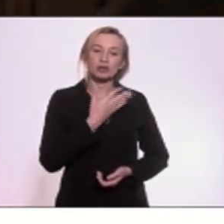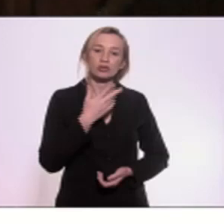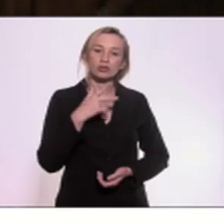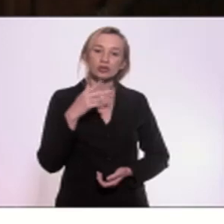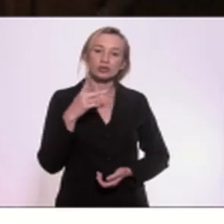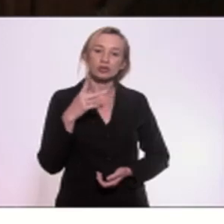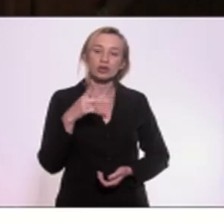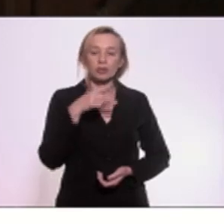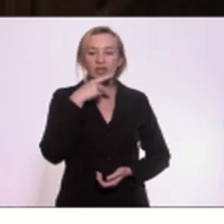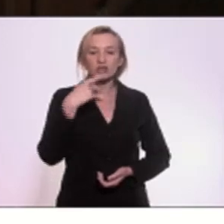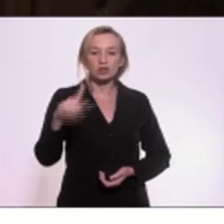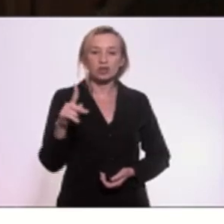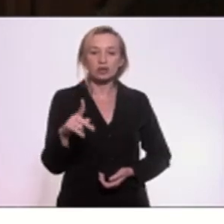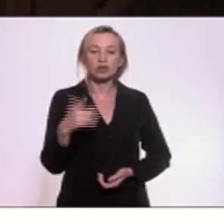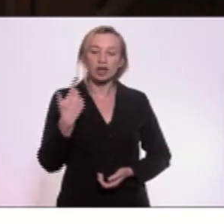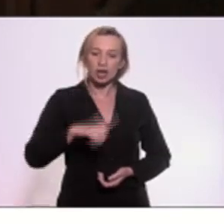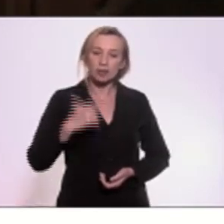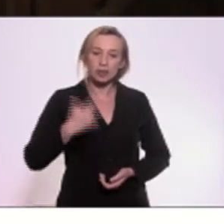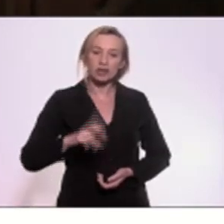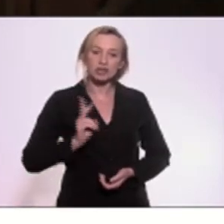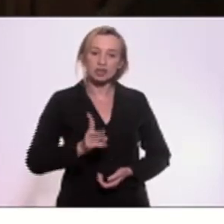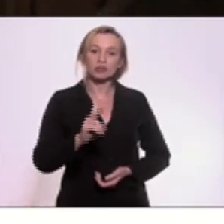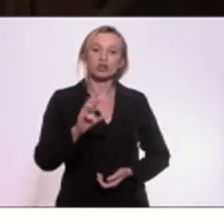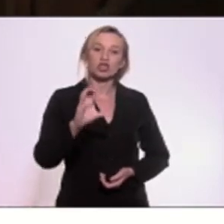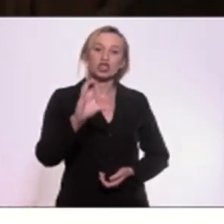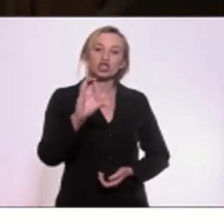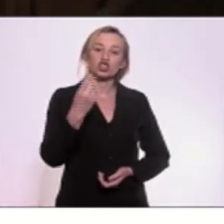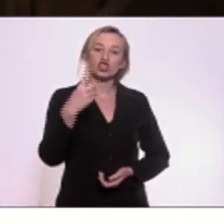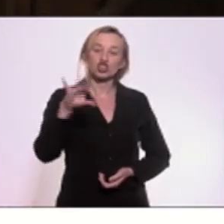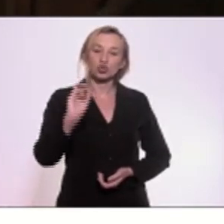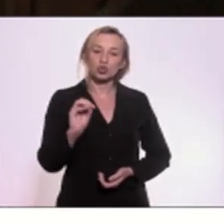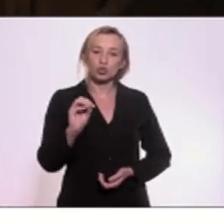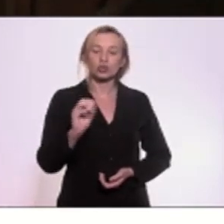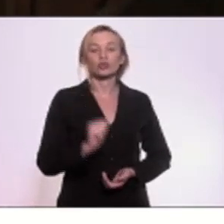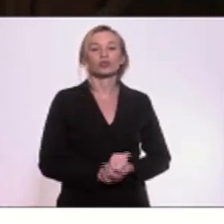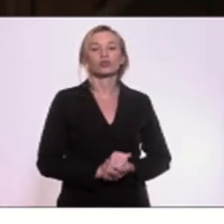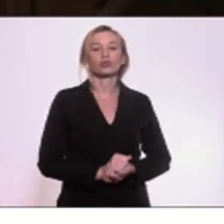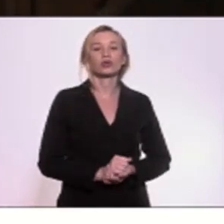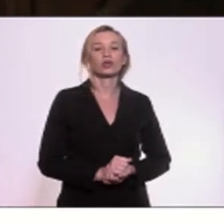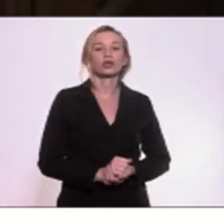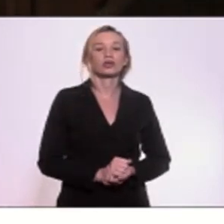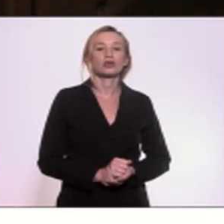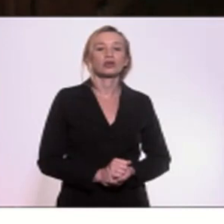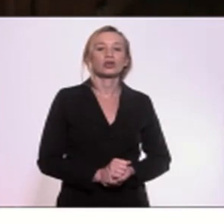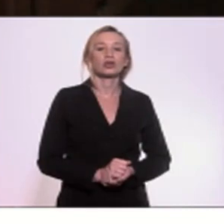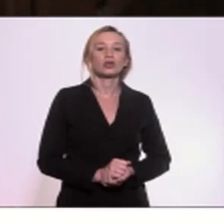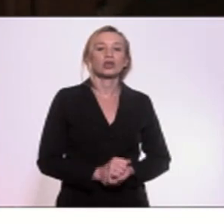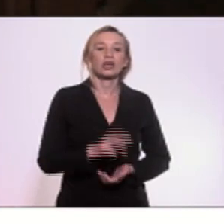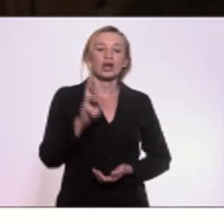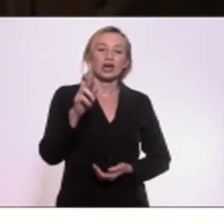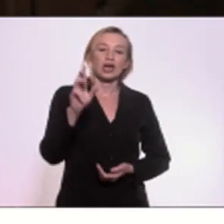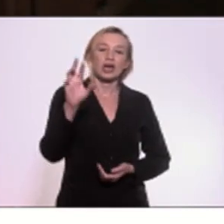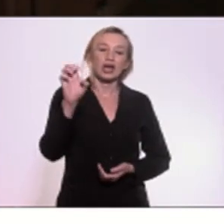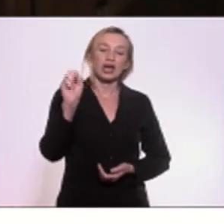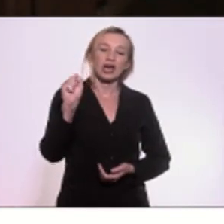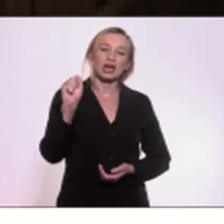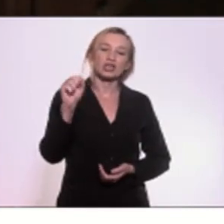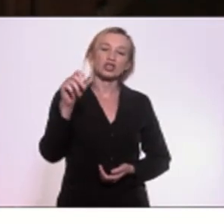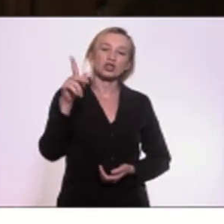isso, deputado Chico Alencar, República é res pública,